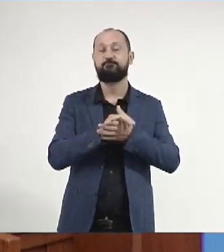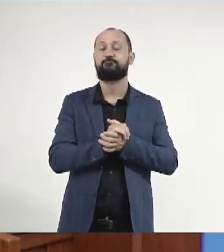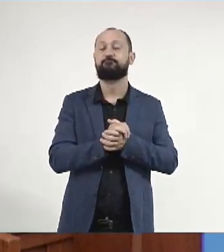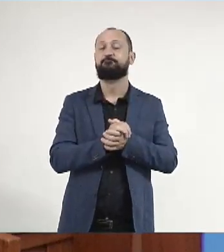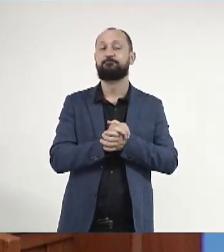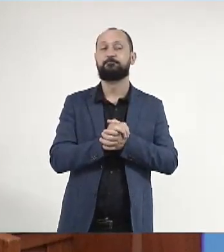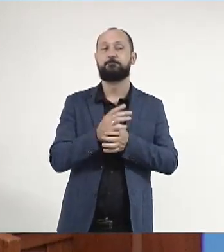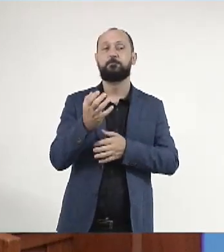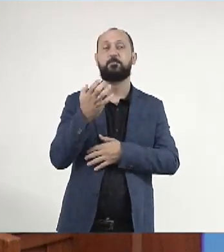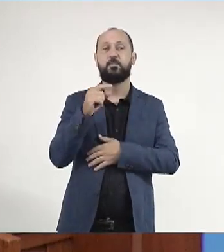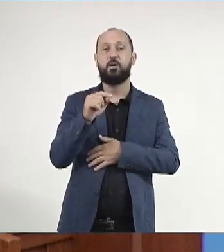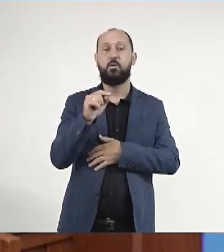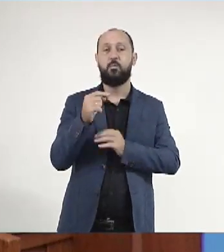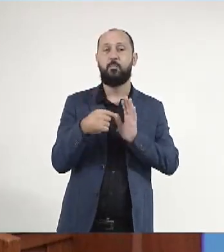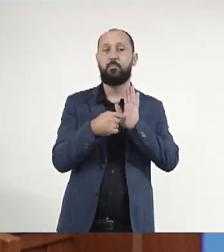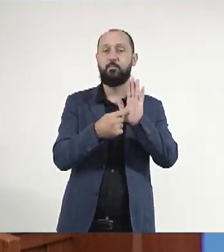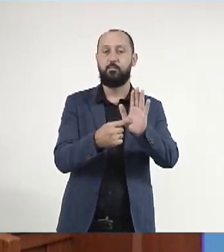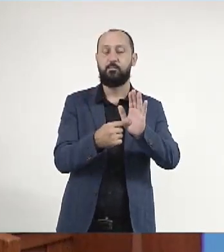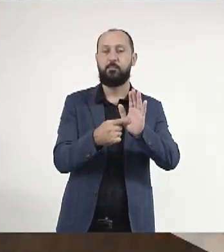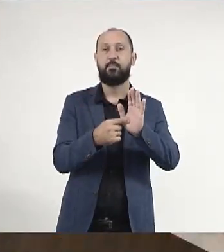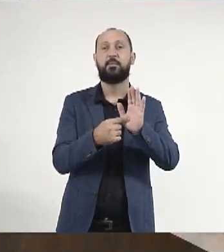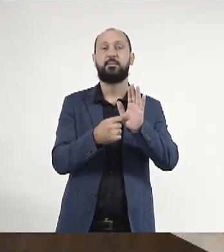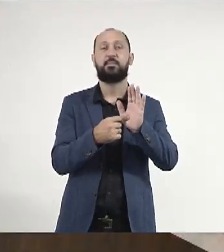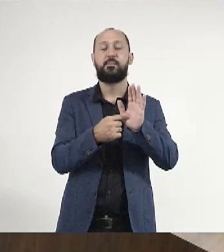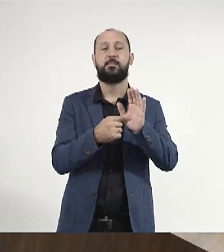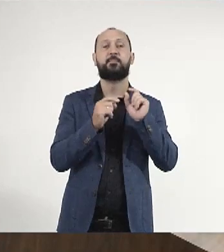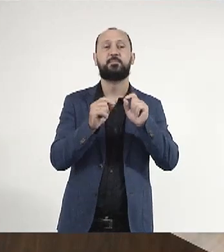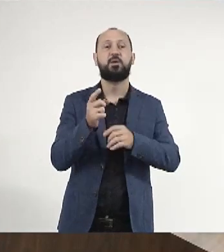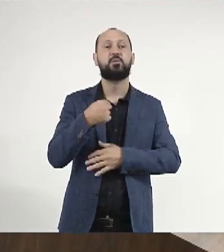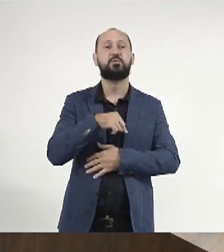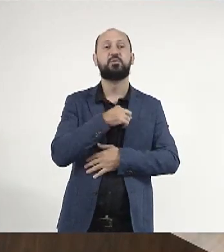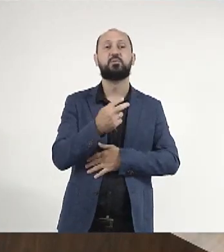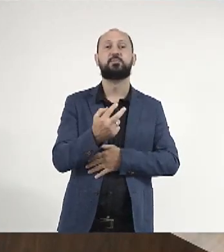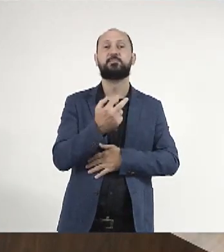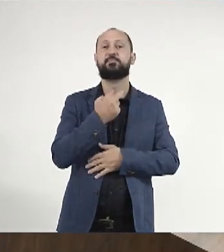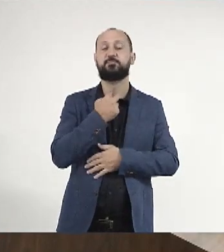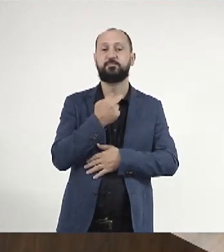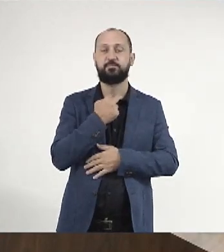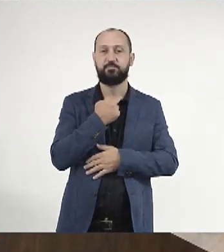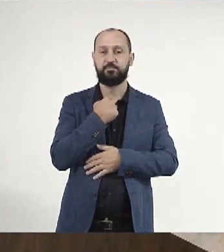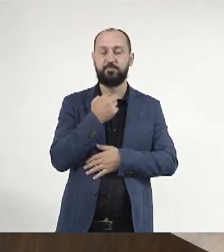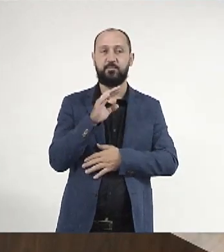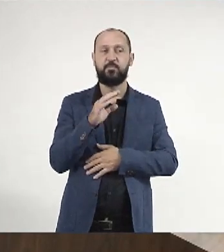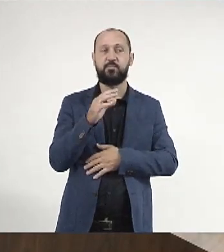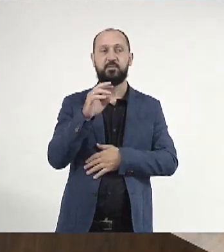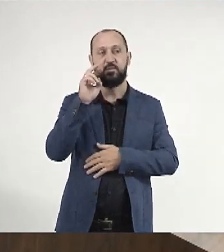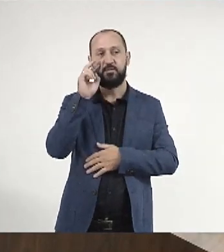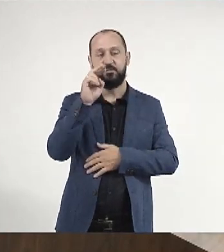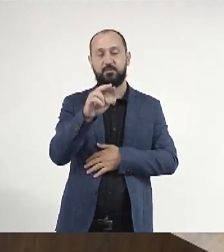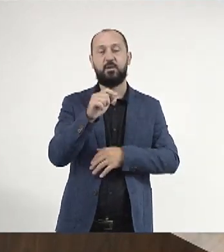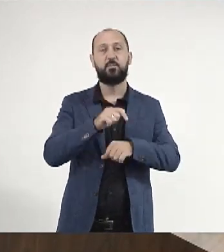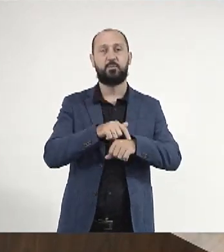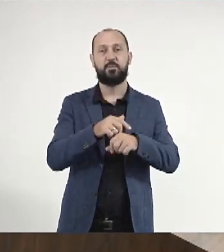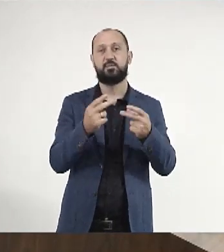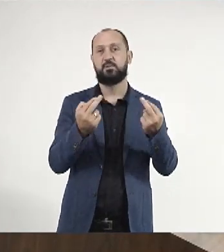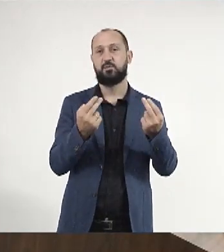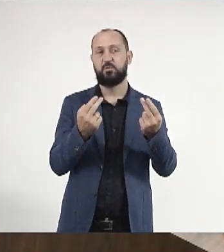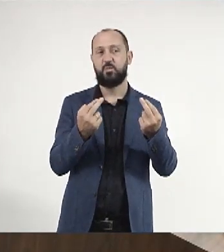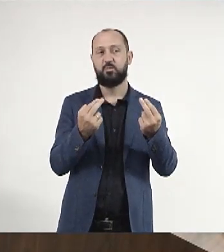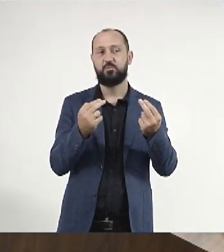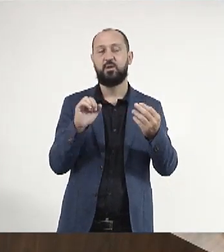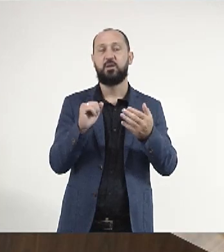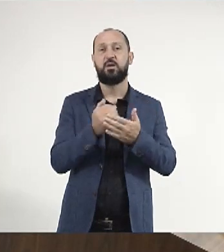que eu gostaria de colocar aqui é que nós não podemos mais assistir situações como esta